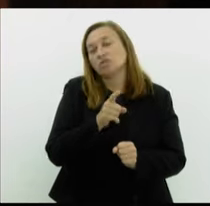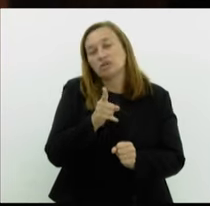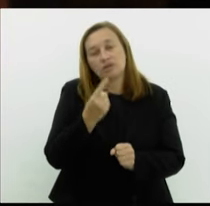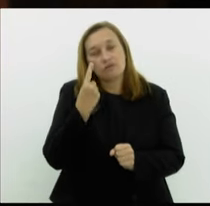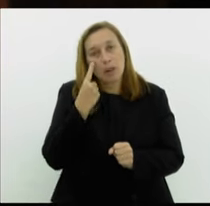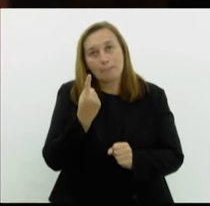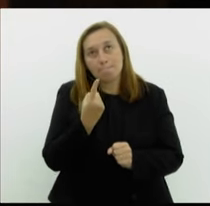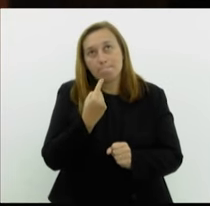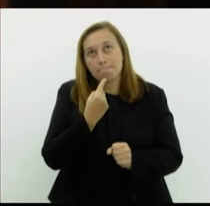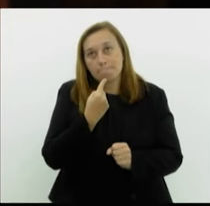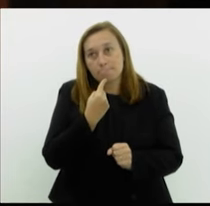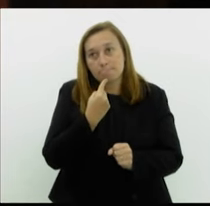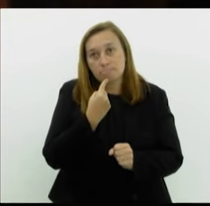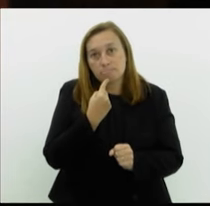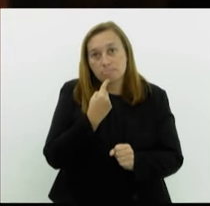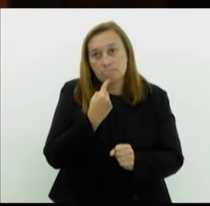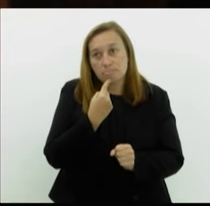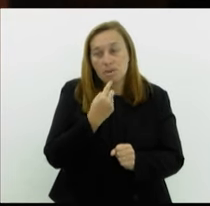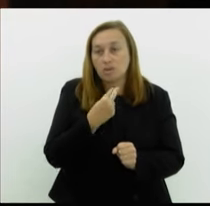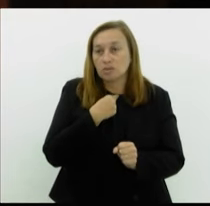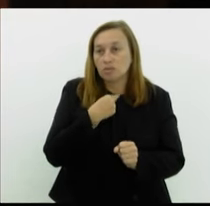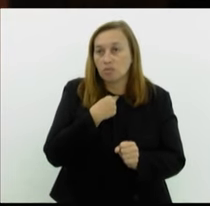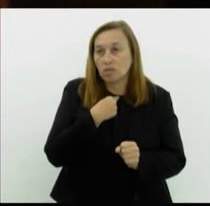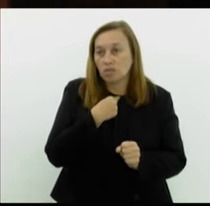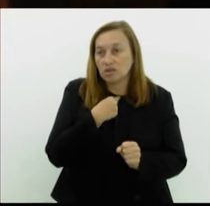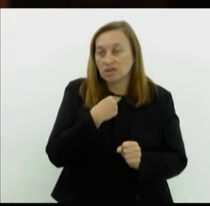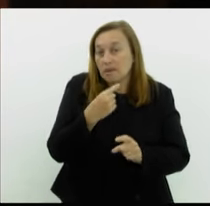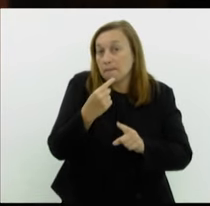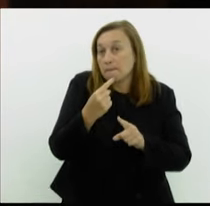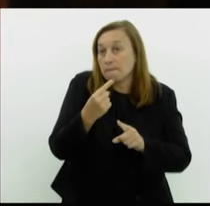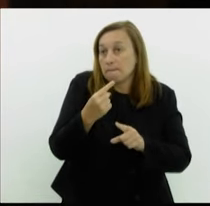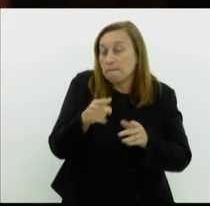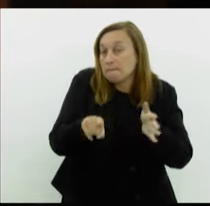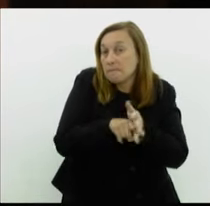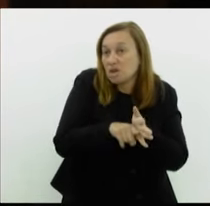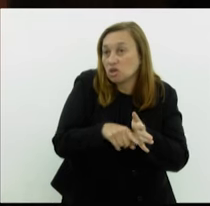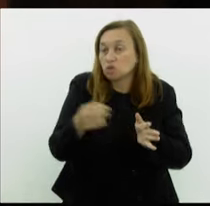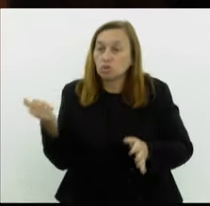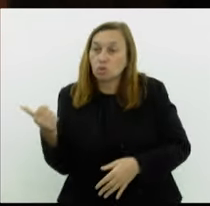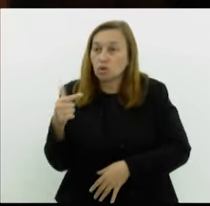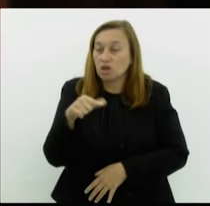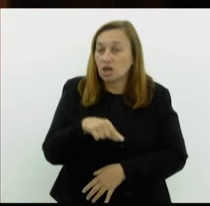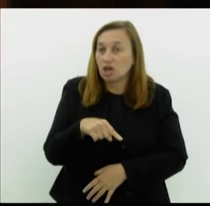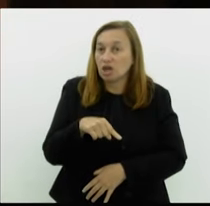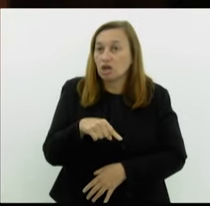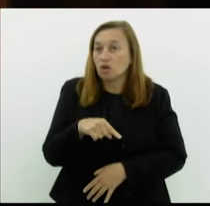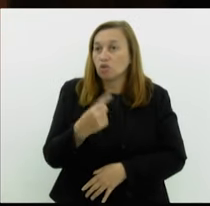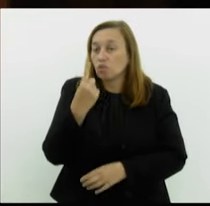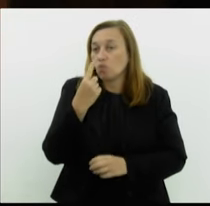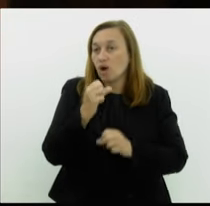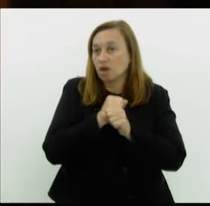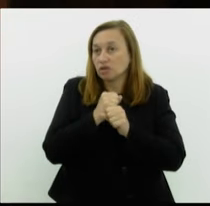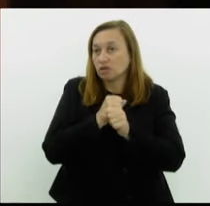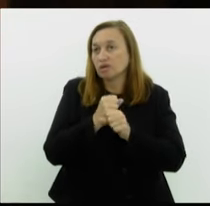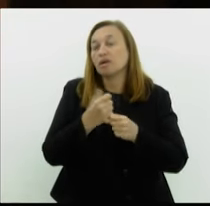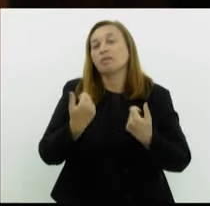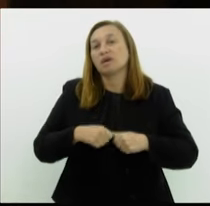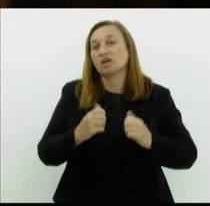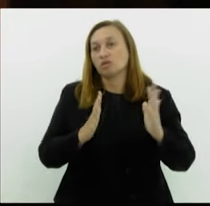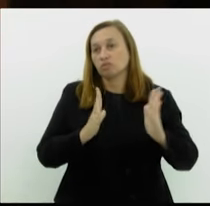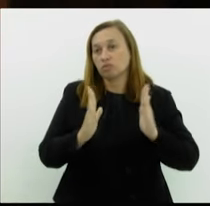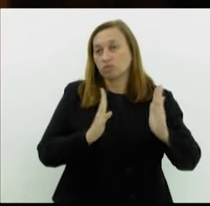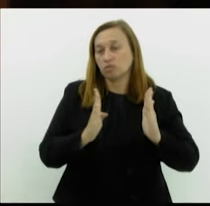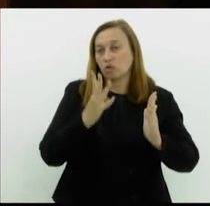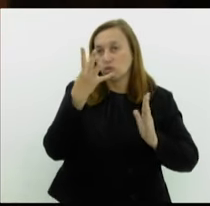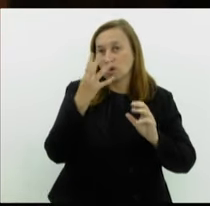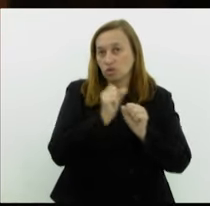consideração, não pode ser um prazo inferior a um ano. Mas nós achamos em demasia você ter 4 anos para um profissional